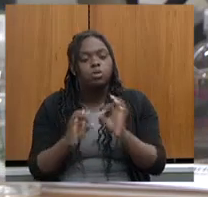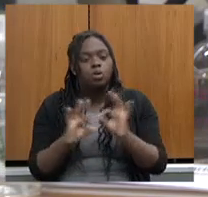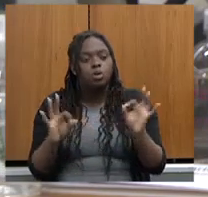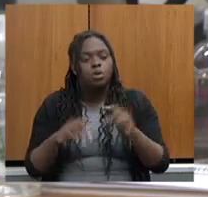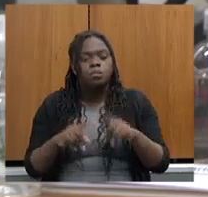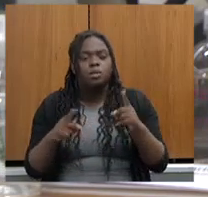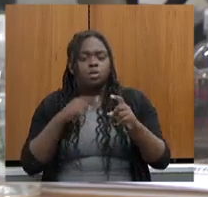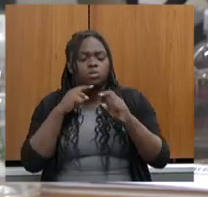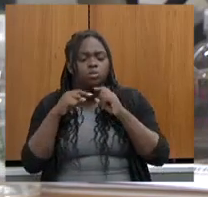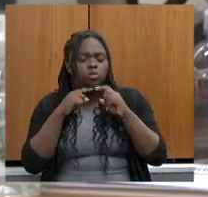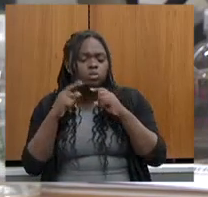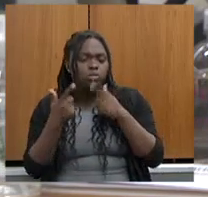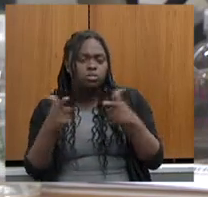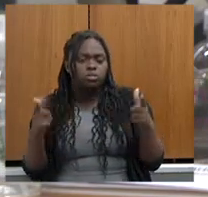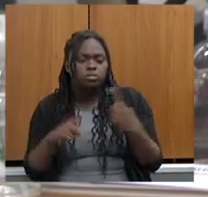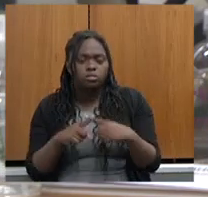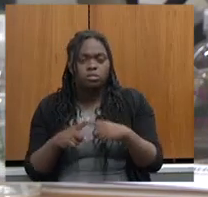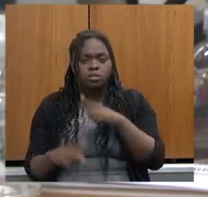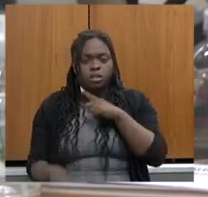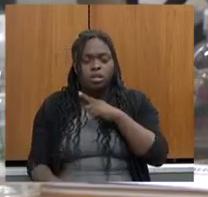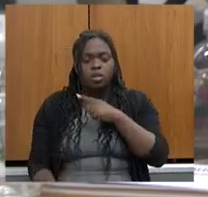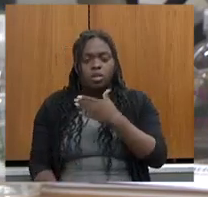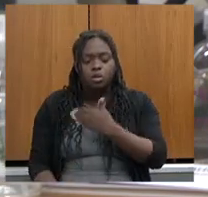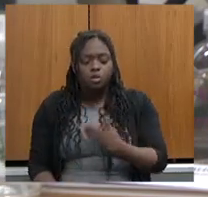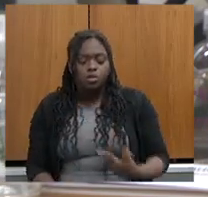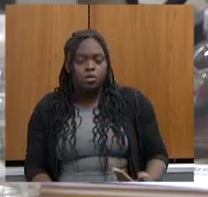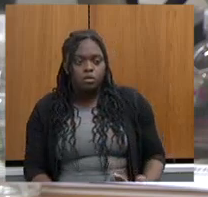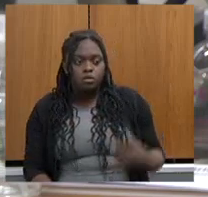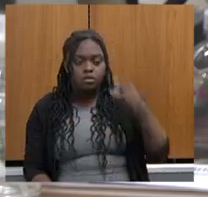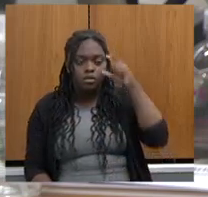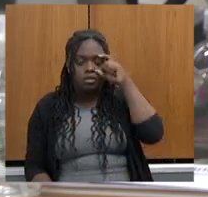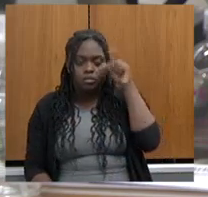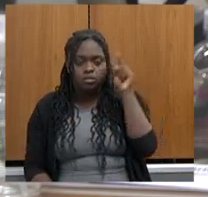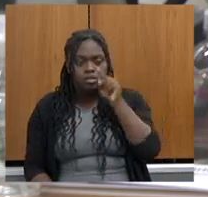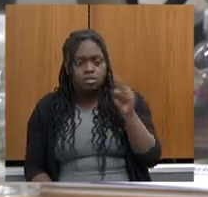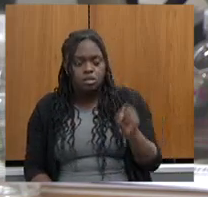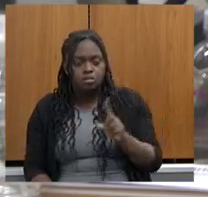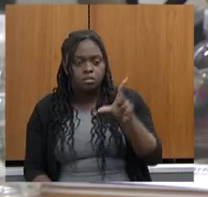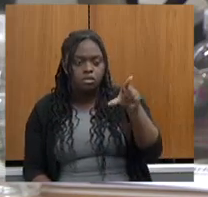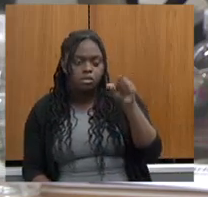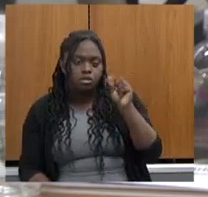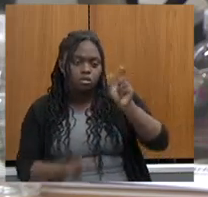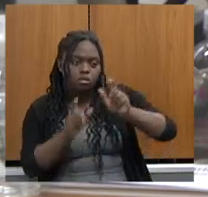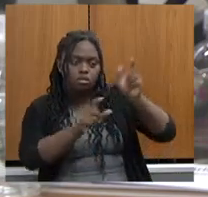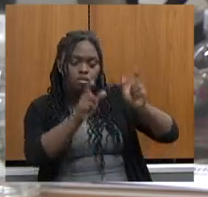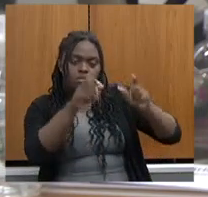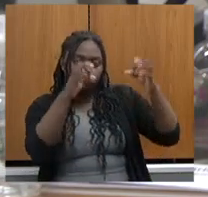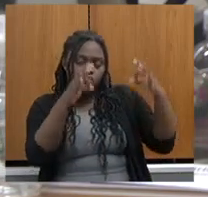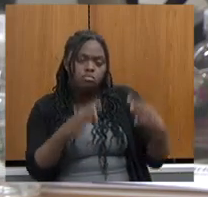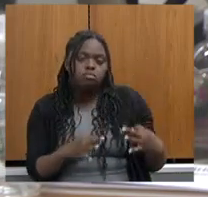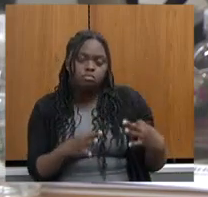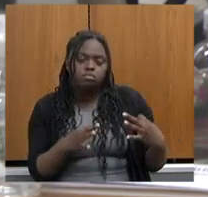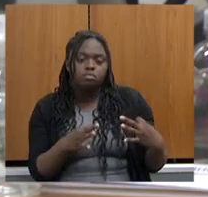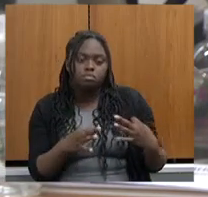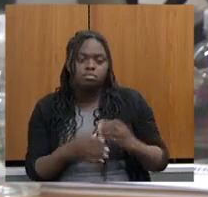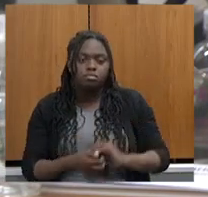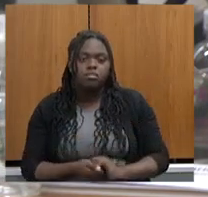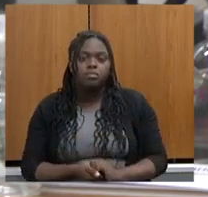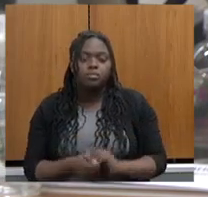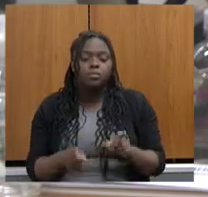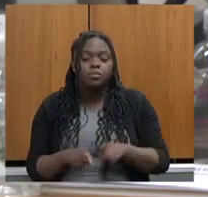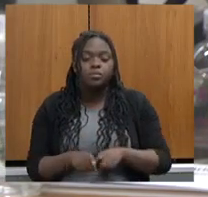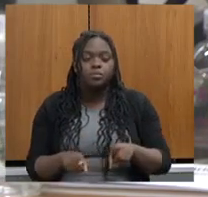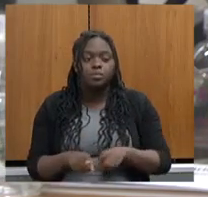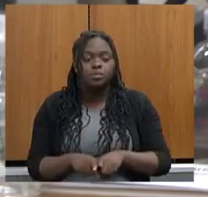tínhamos dúvida que seria porque tem um governo sério né o governo Romeu Zema que soube escolher as pessoas certas e nos seus postos e o